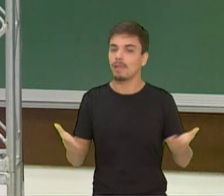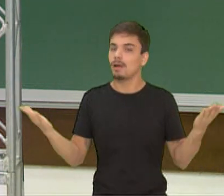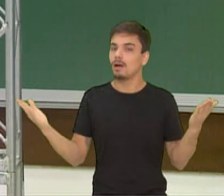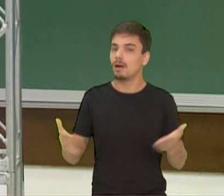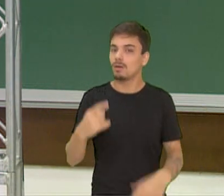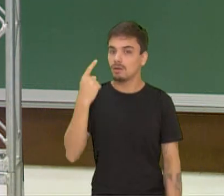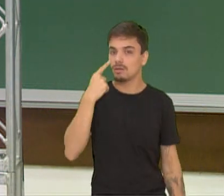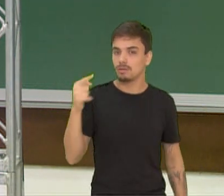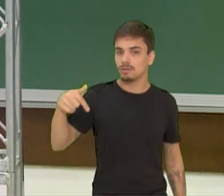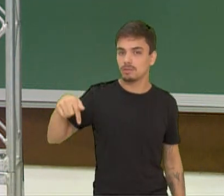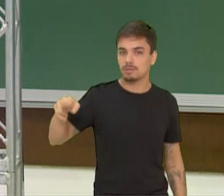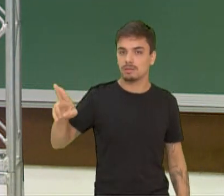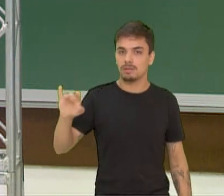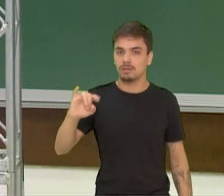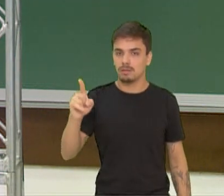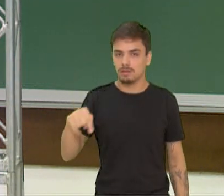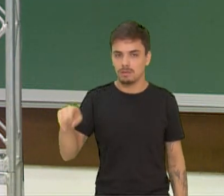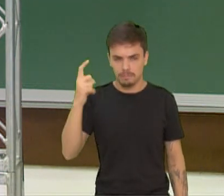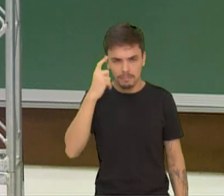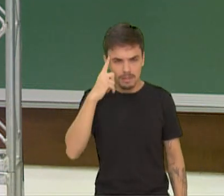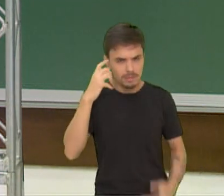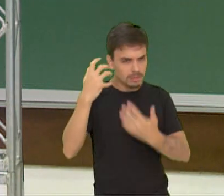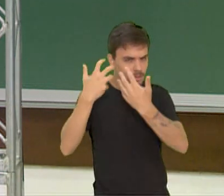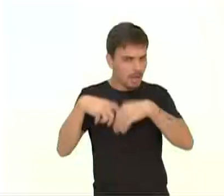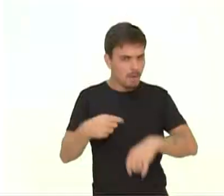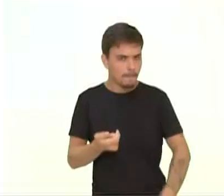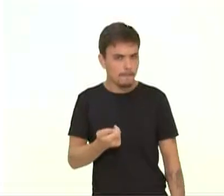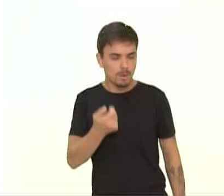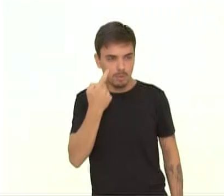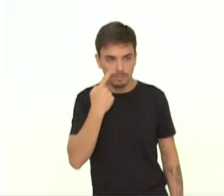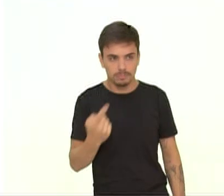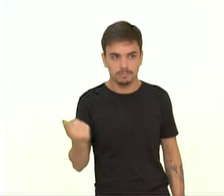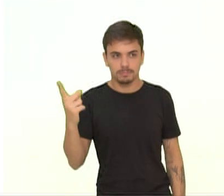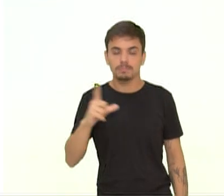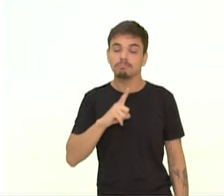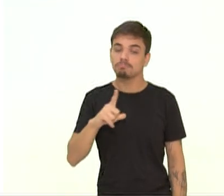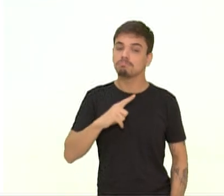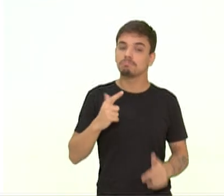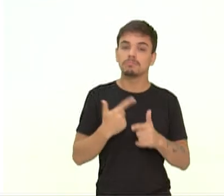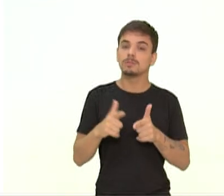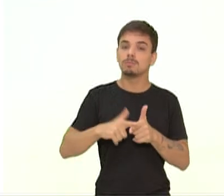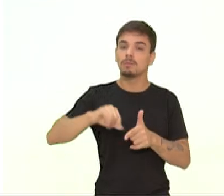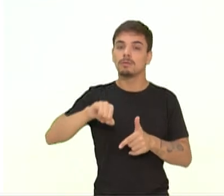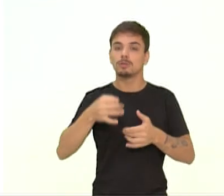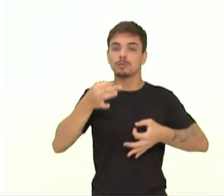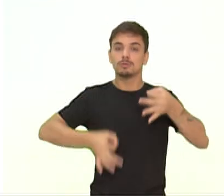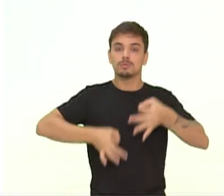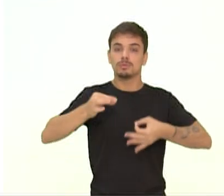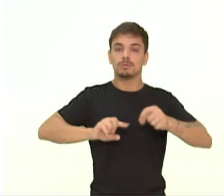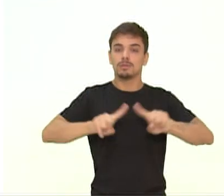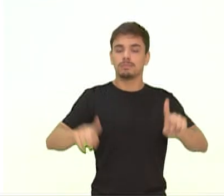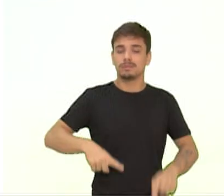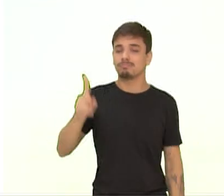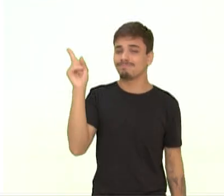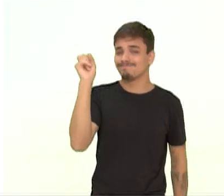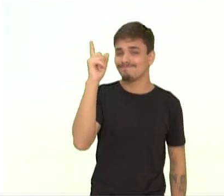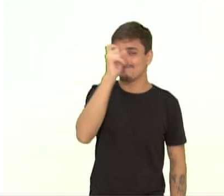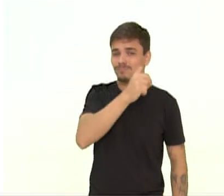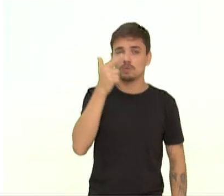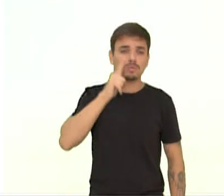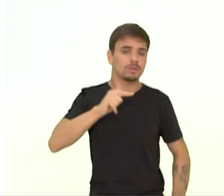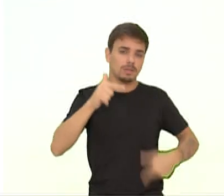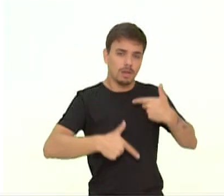Então vamos lá num quiz? Vamos pensar um pouquinho? Lá, eu tive problemas com a justiça e ficou difícil